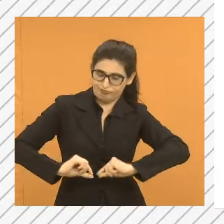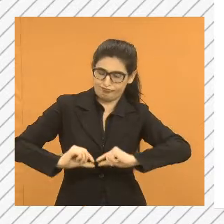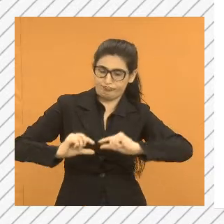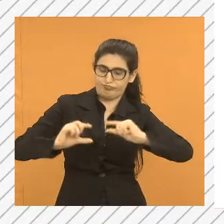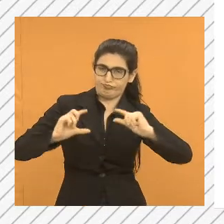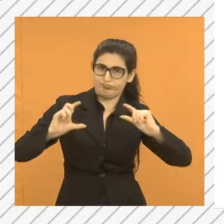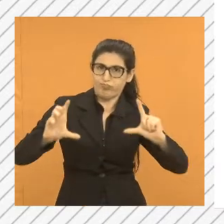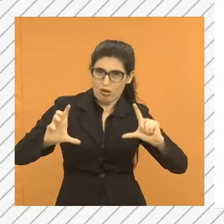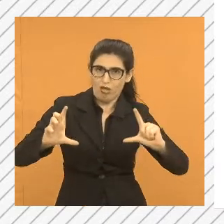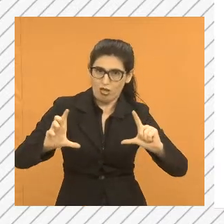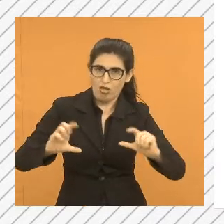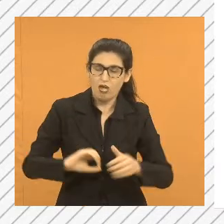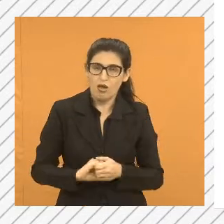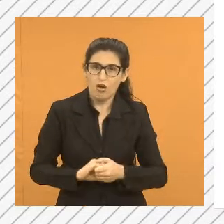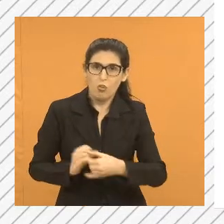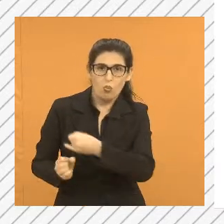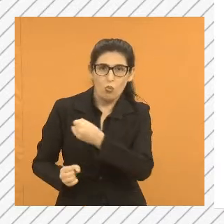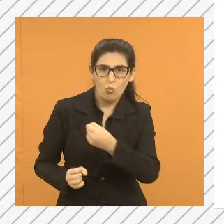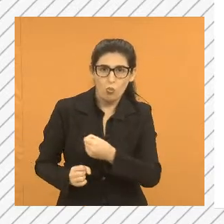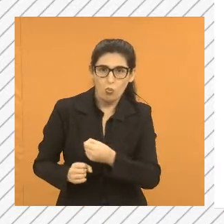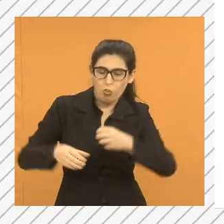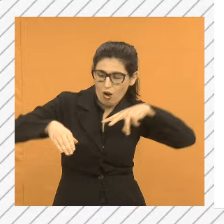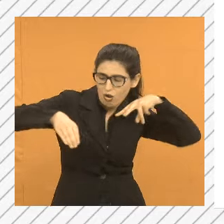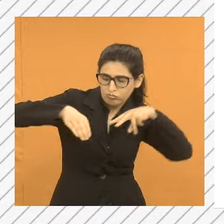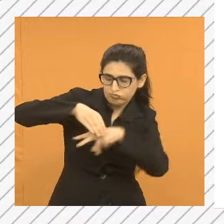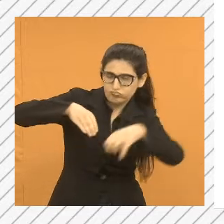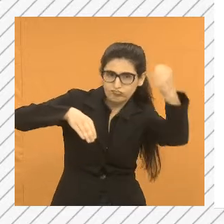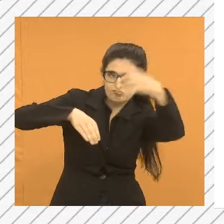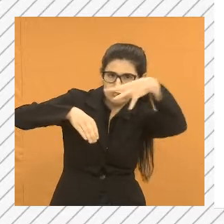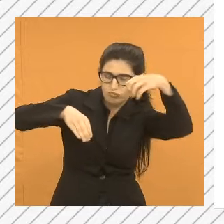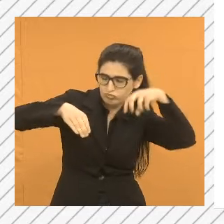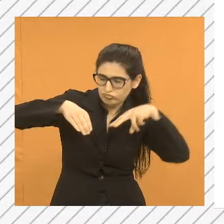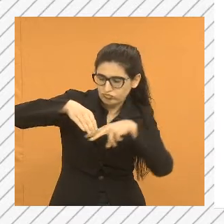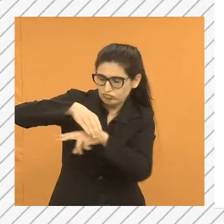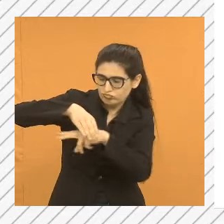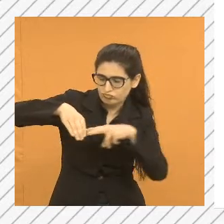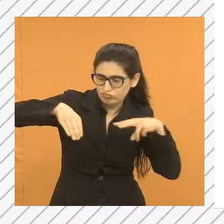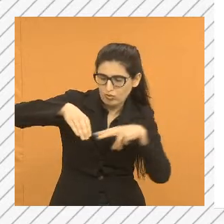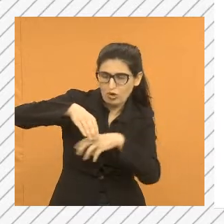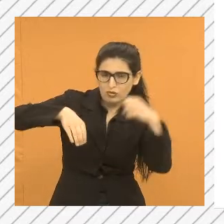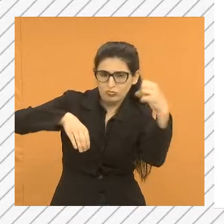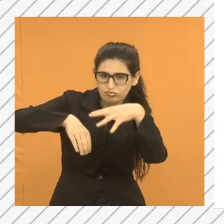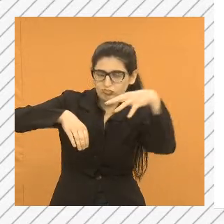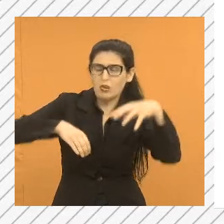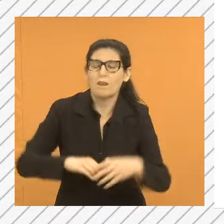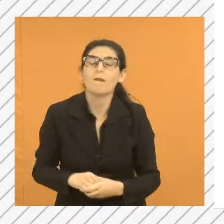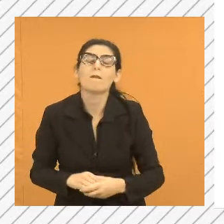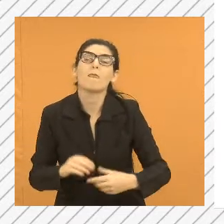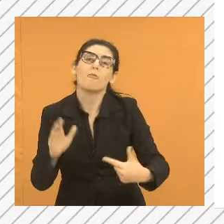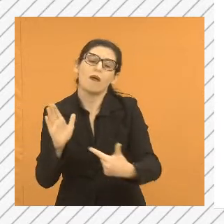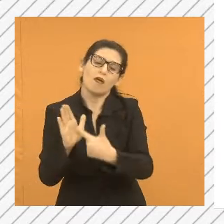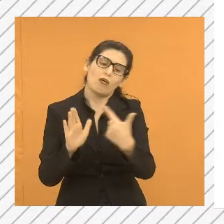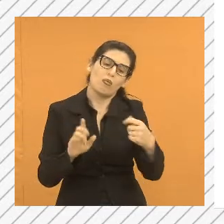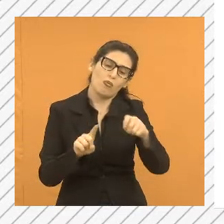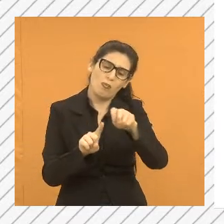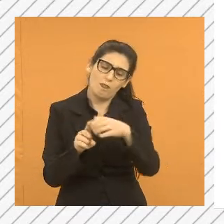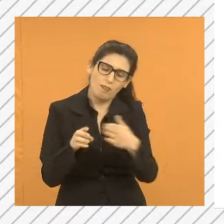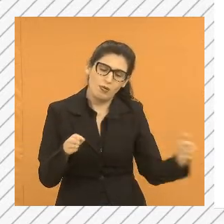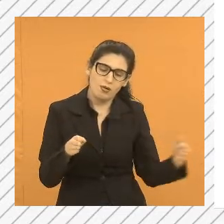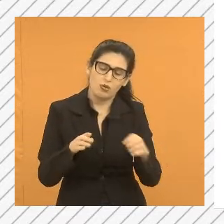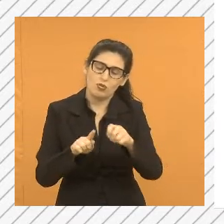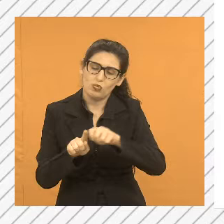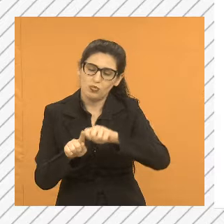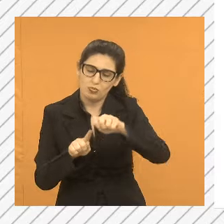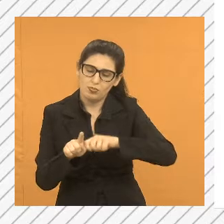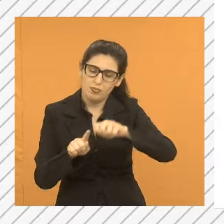aumentamos consideravelmente o número de raio-x que foi realizado no segundo quadrimestre de